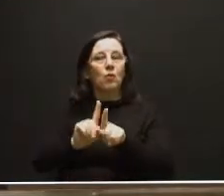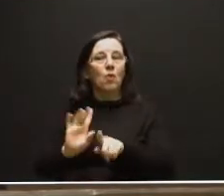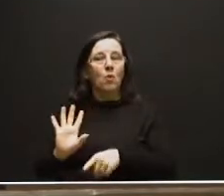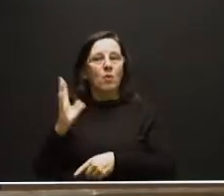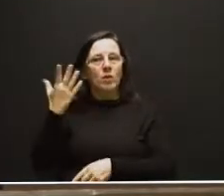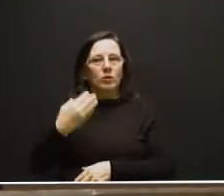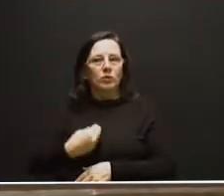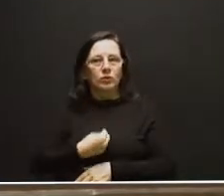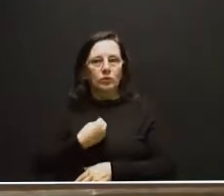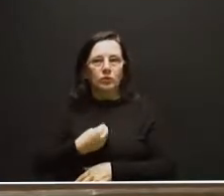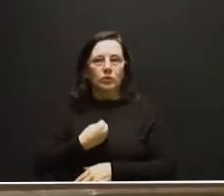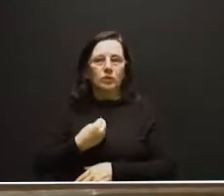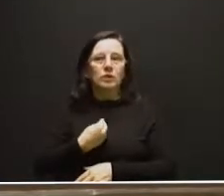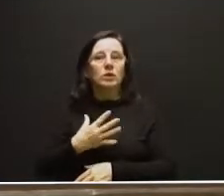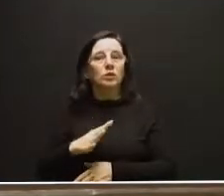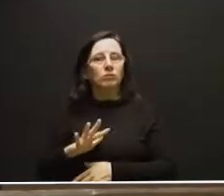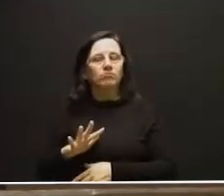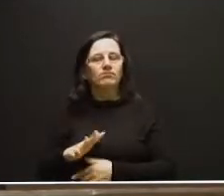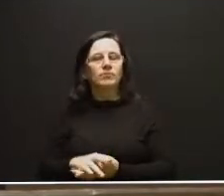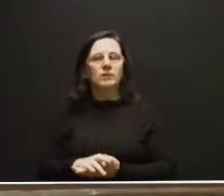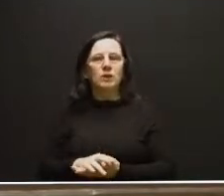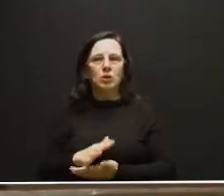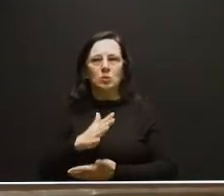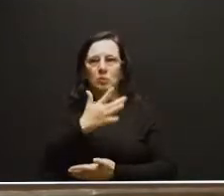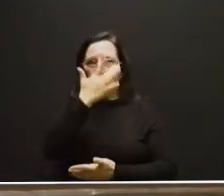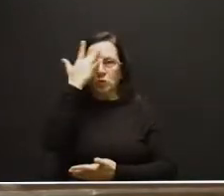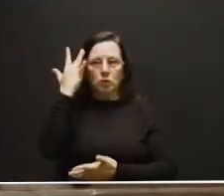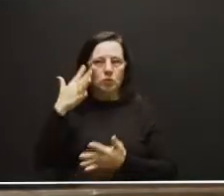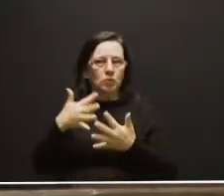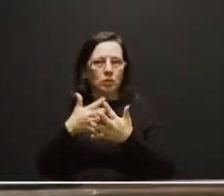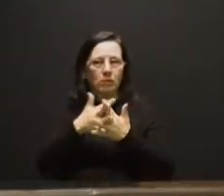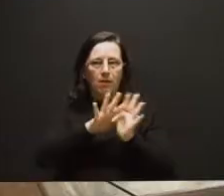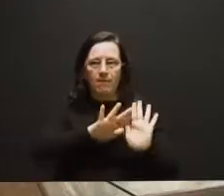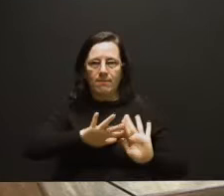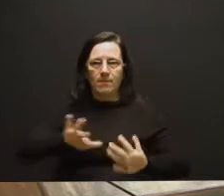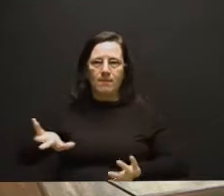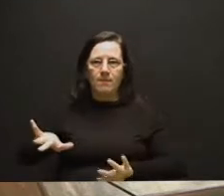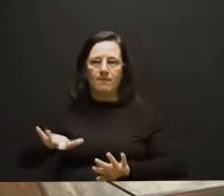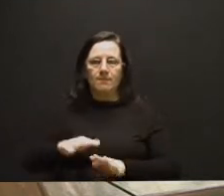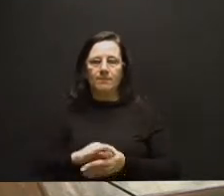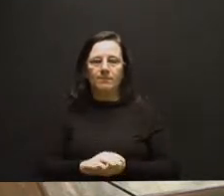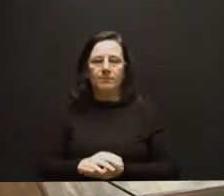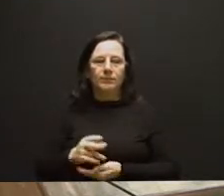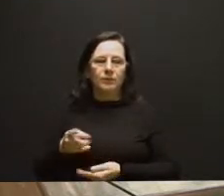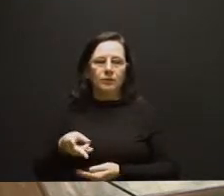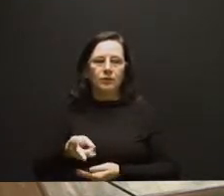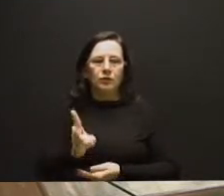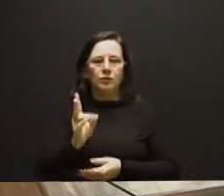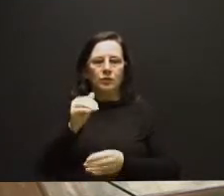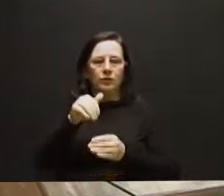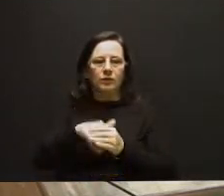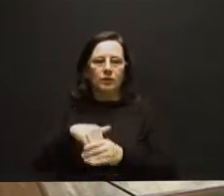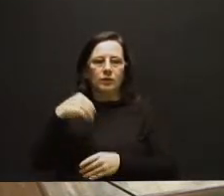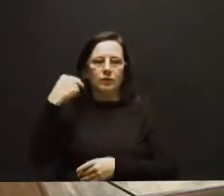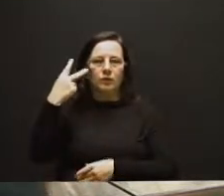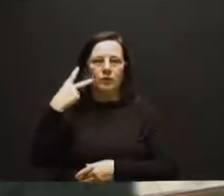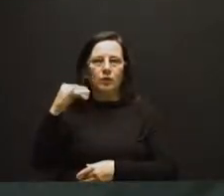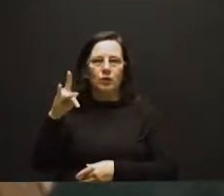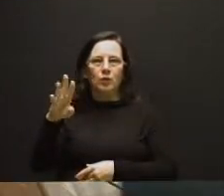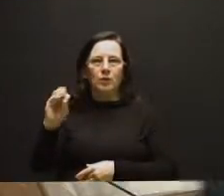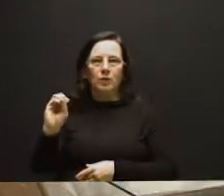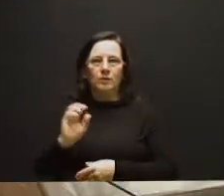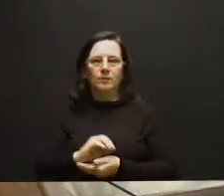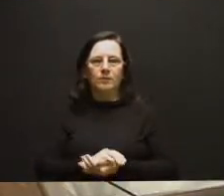tenso que a gente precisa agora é de união não é pessoas para atrapalhar continue votação com a palavra o vereador toninho